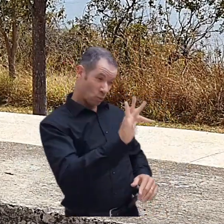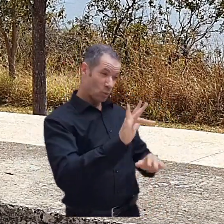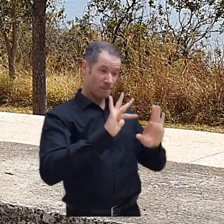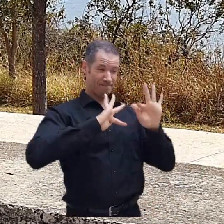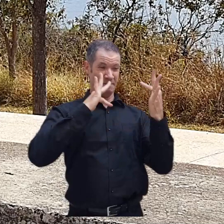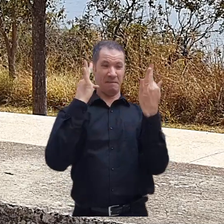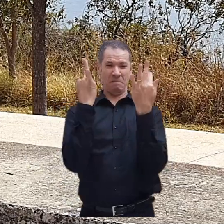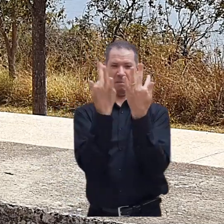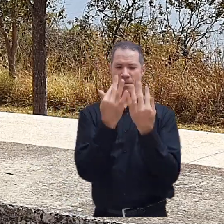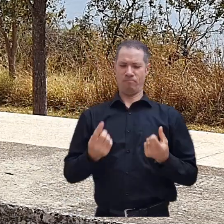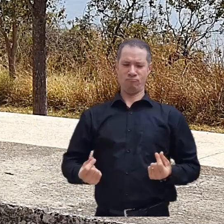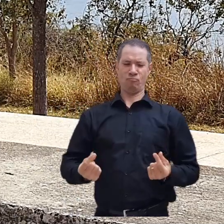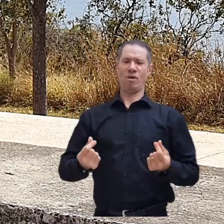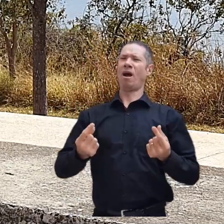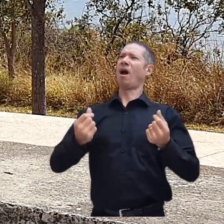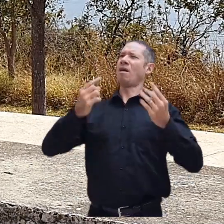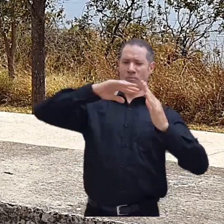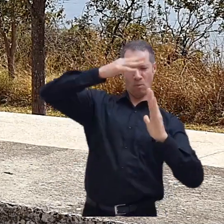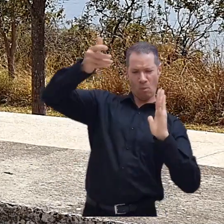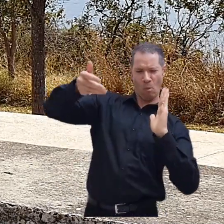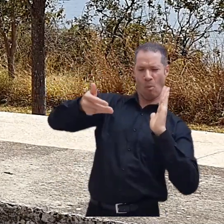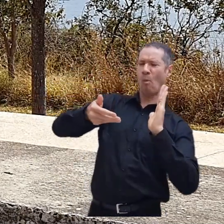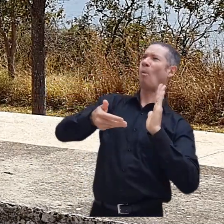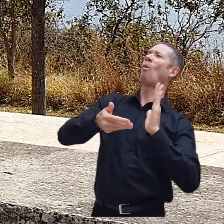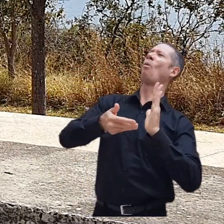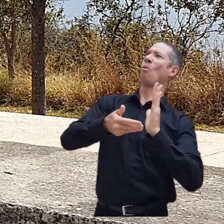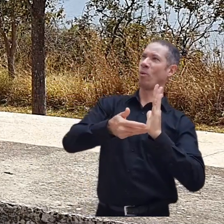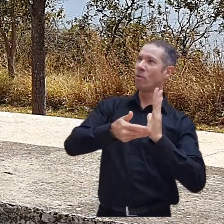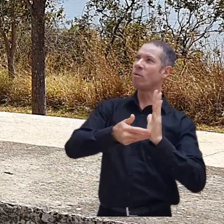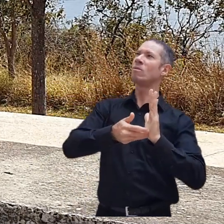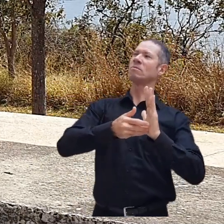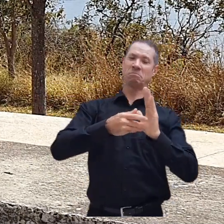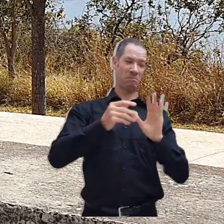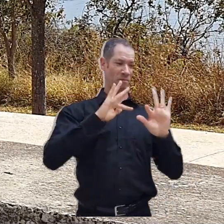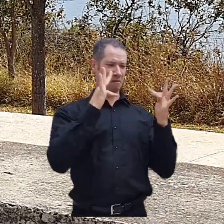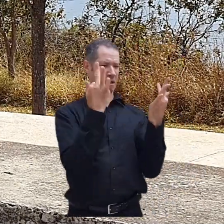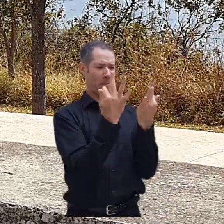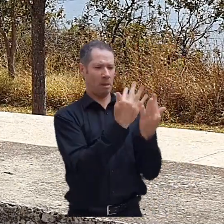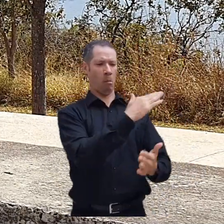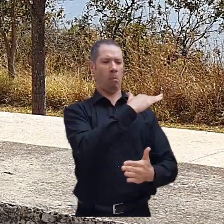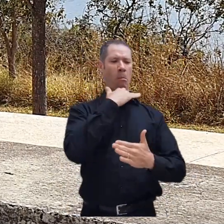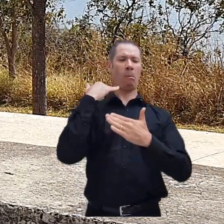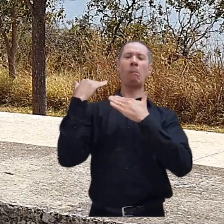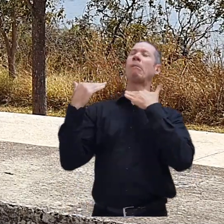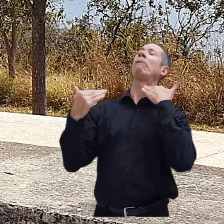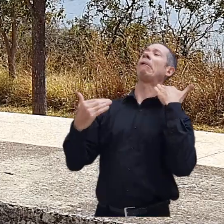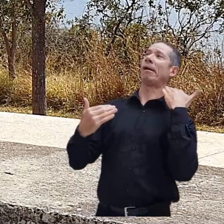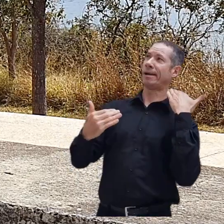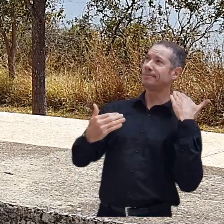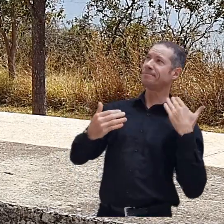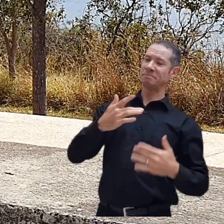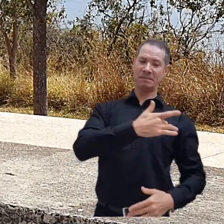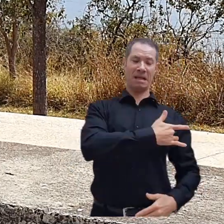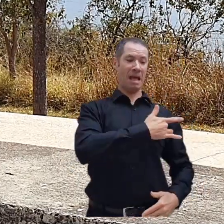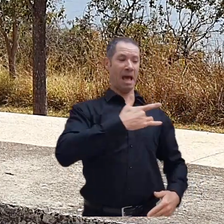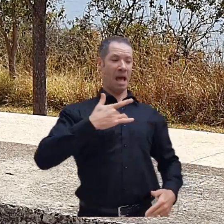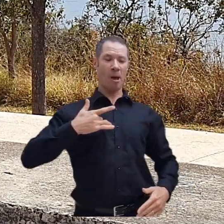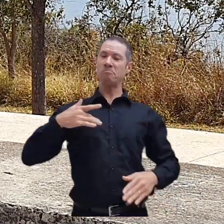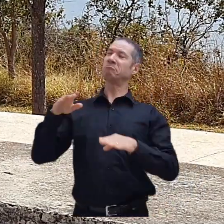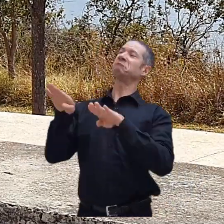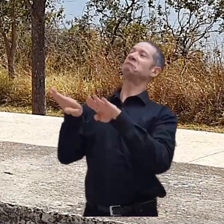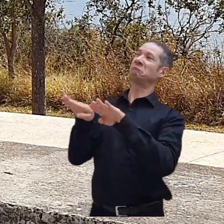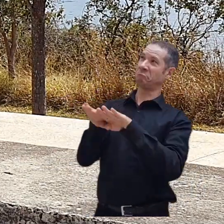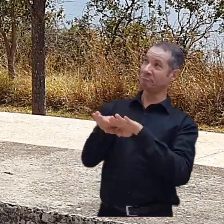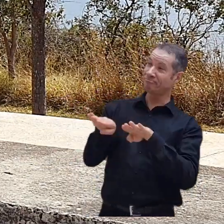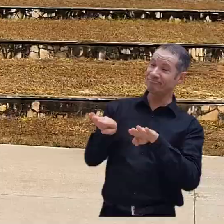sua riqueza, se tocares em sua família e na saúde